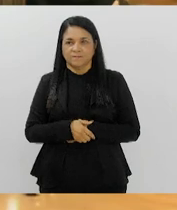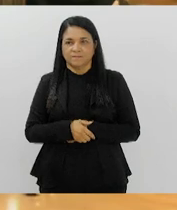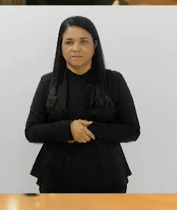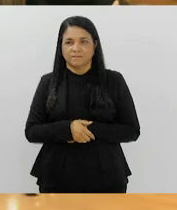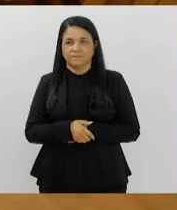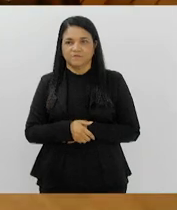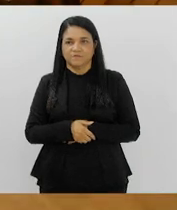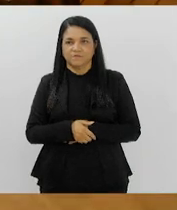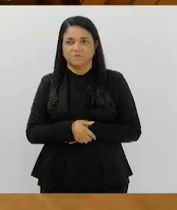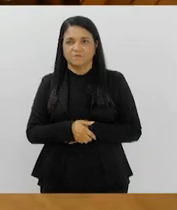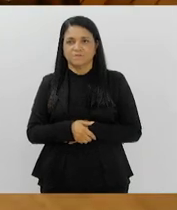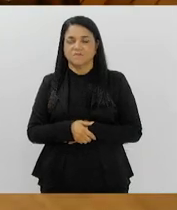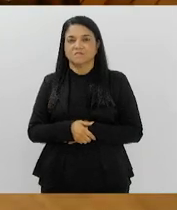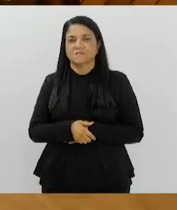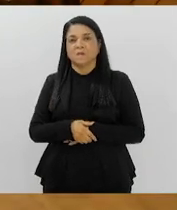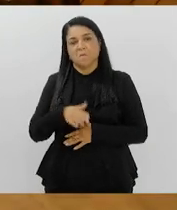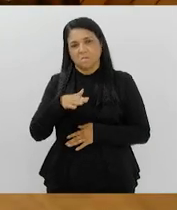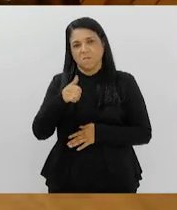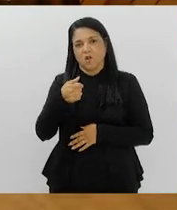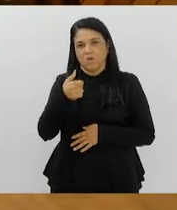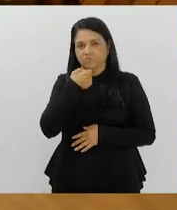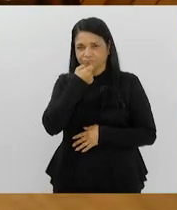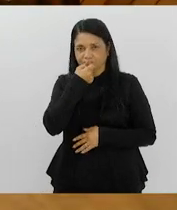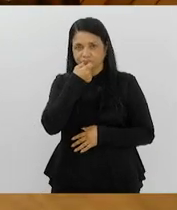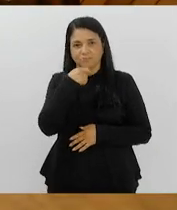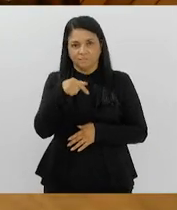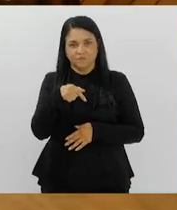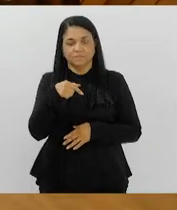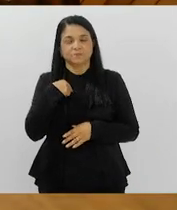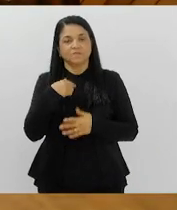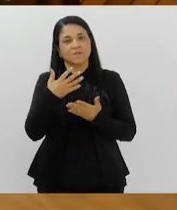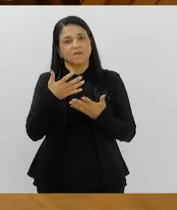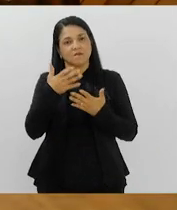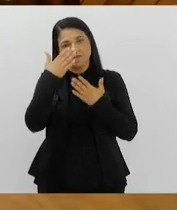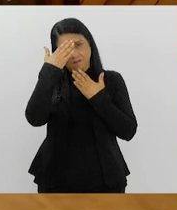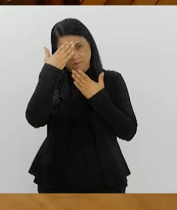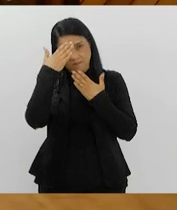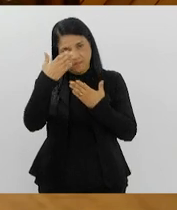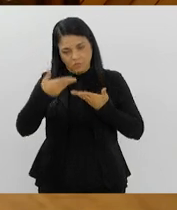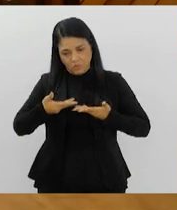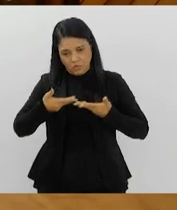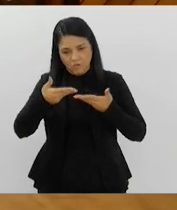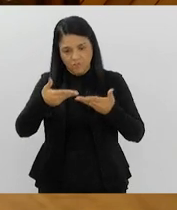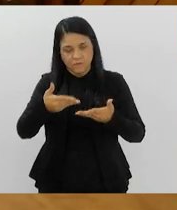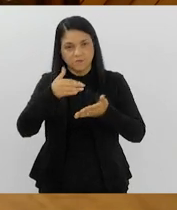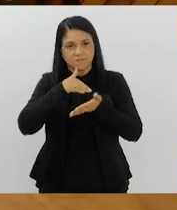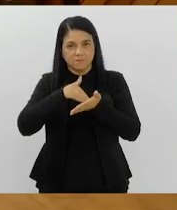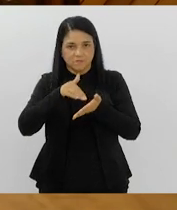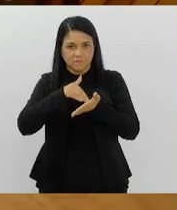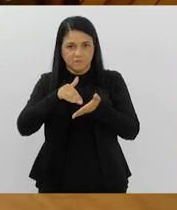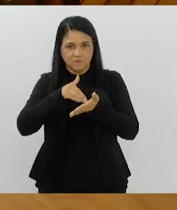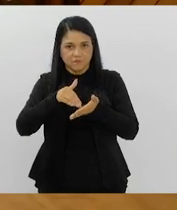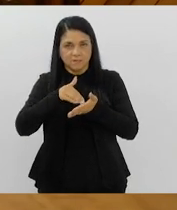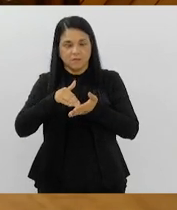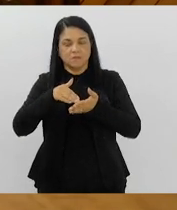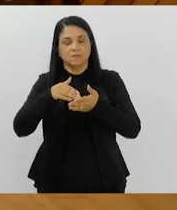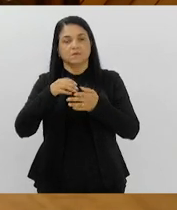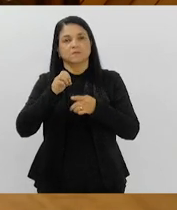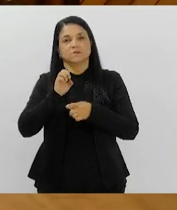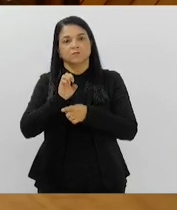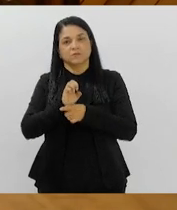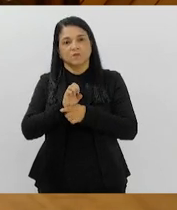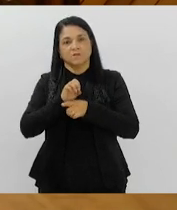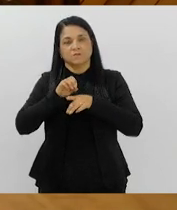Parece que está melhor, né? Quero primeiro agradecer, né, o convite da Secretaria de Estado de Educação do Rio de Janeiro